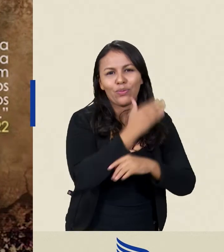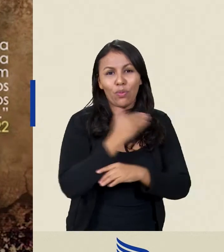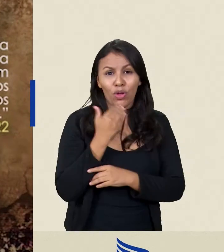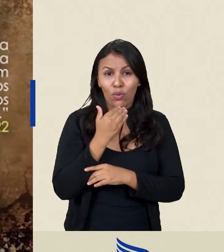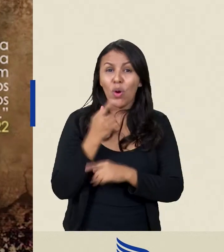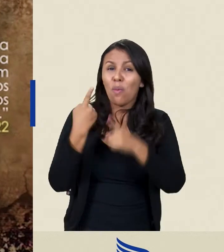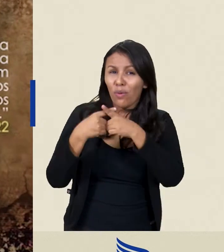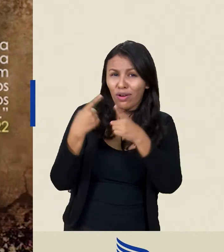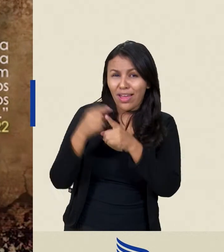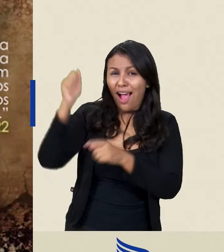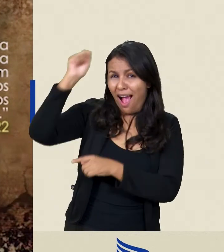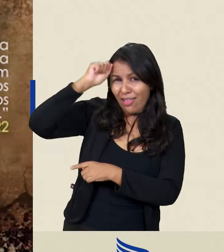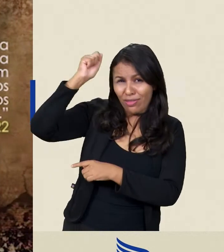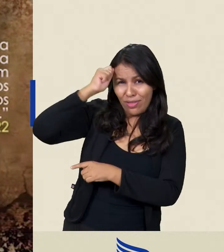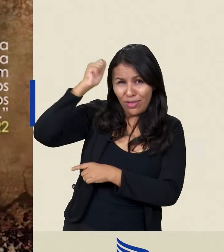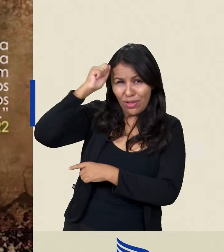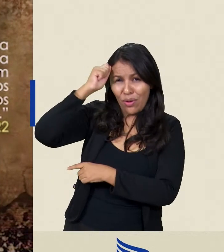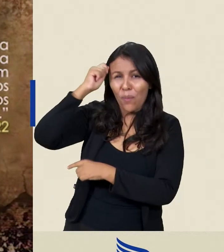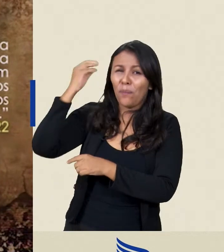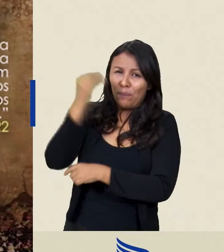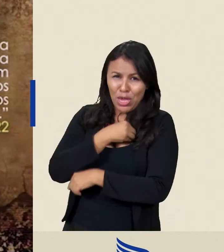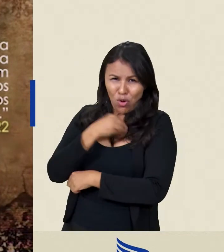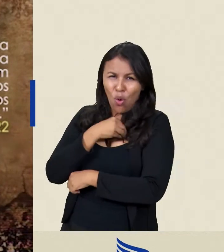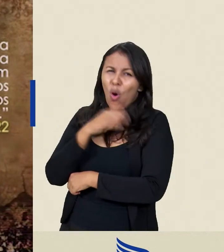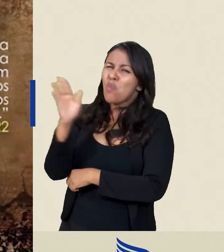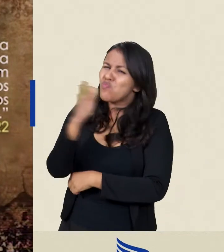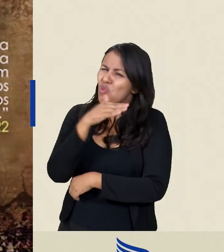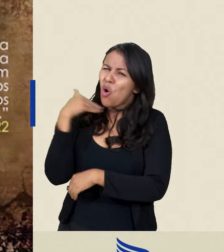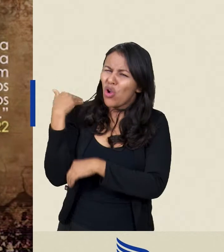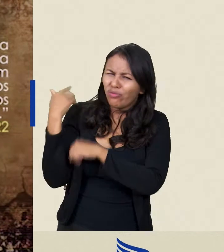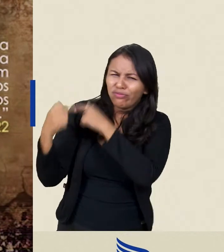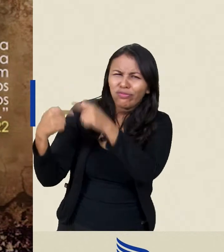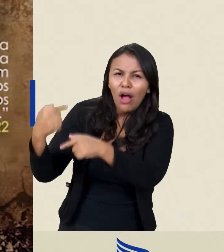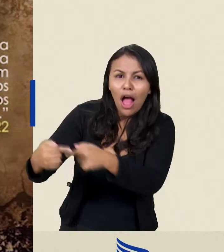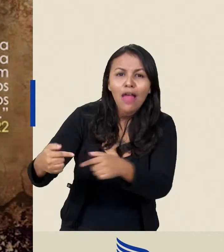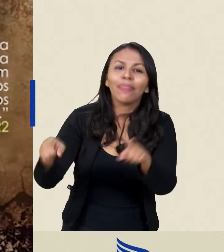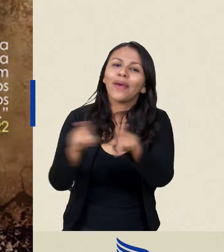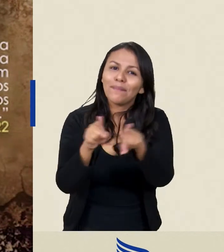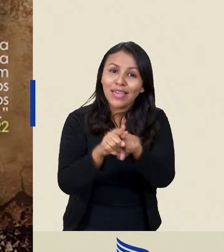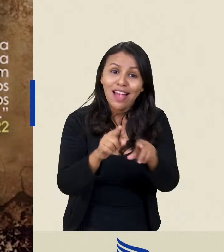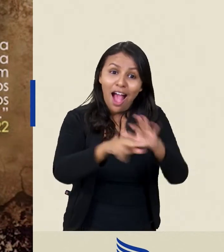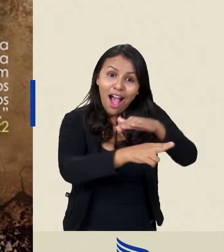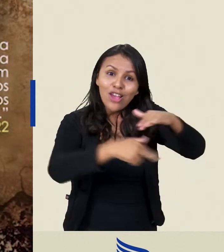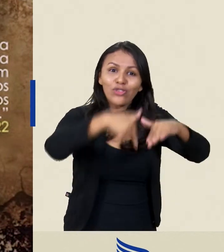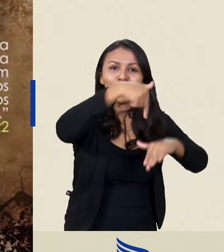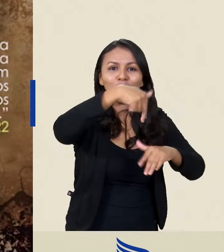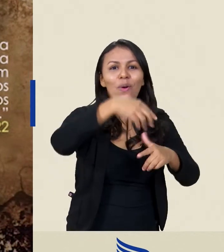homem, também a ressurreição dos mortos veio por um homem. Porque assim como